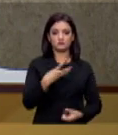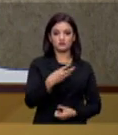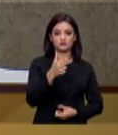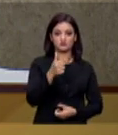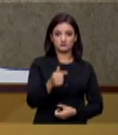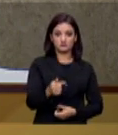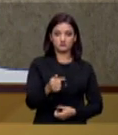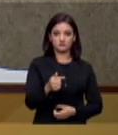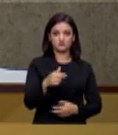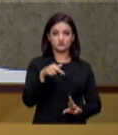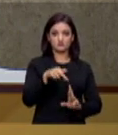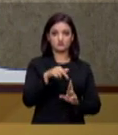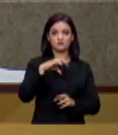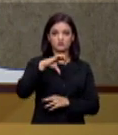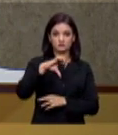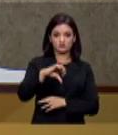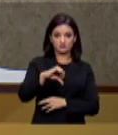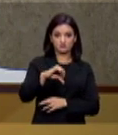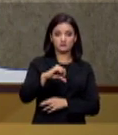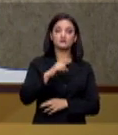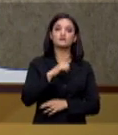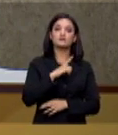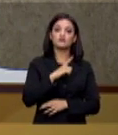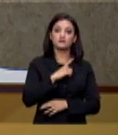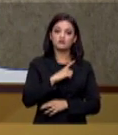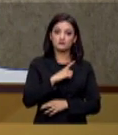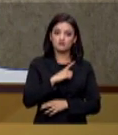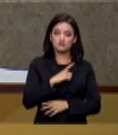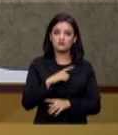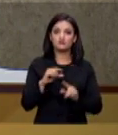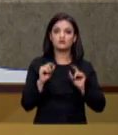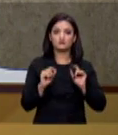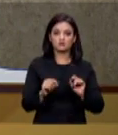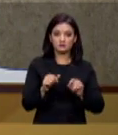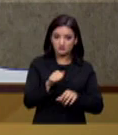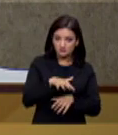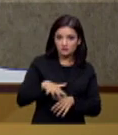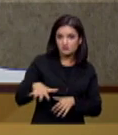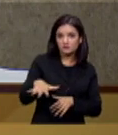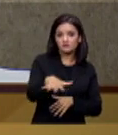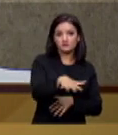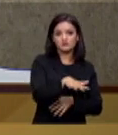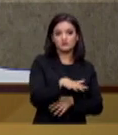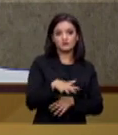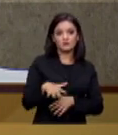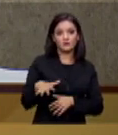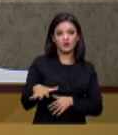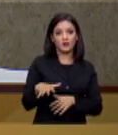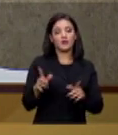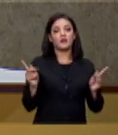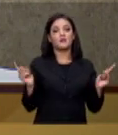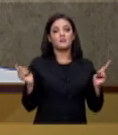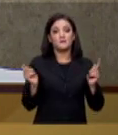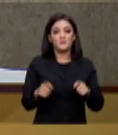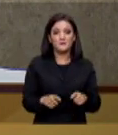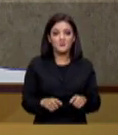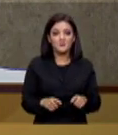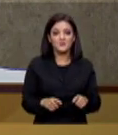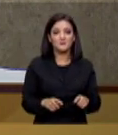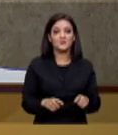37, nono, dispõe de forma genérica e abrangente essas possibilidades